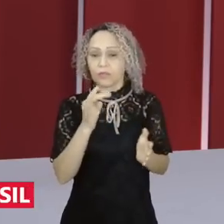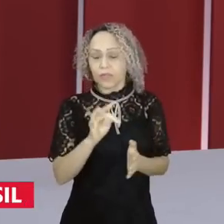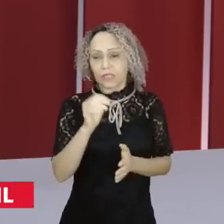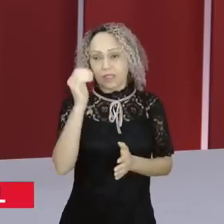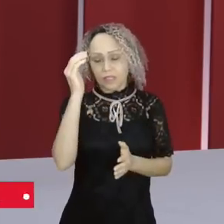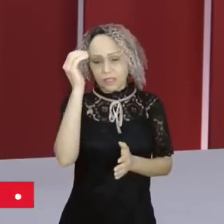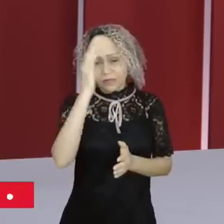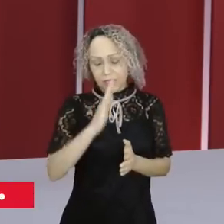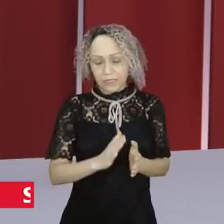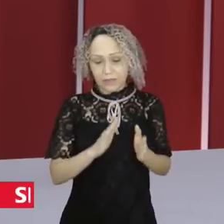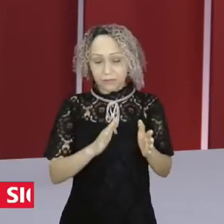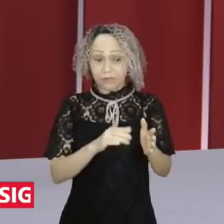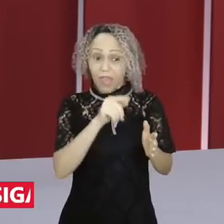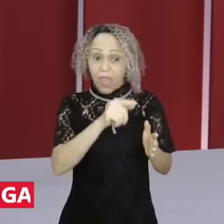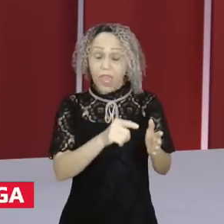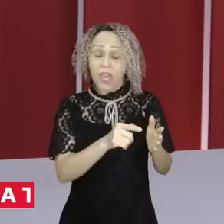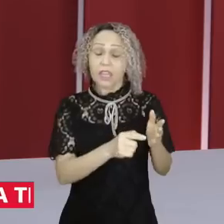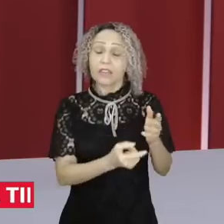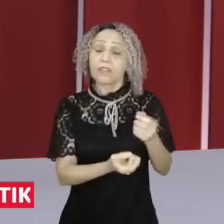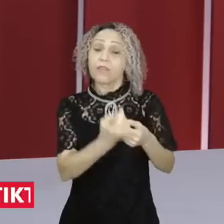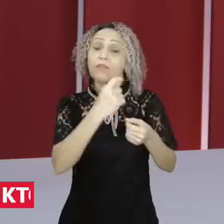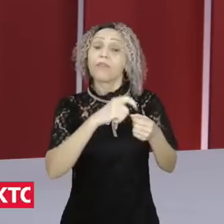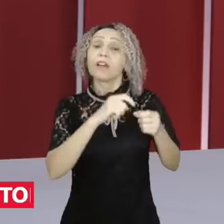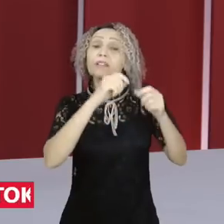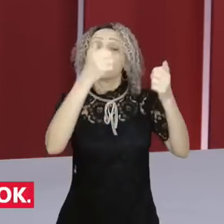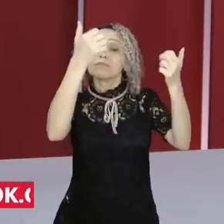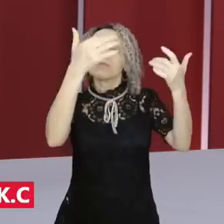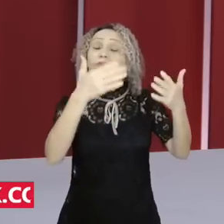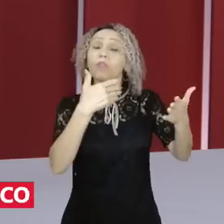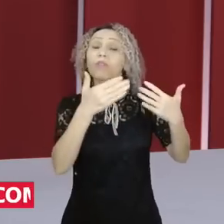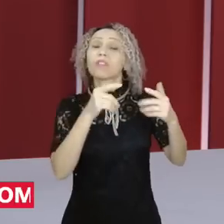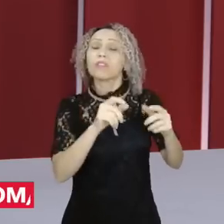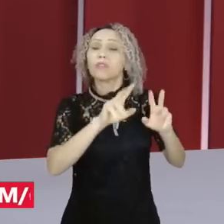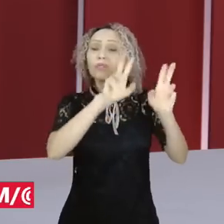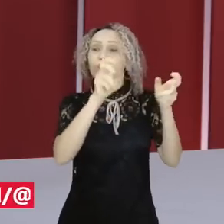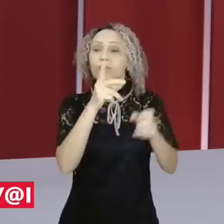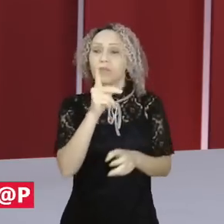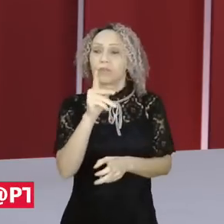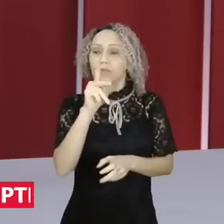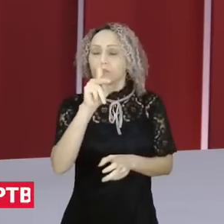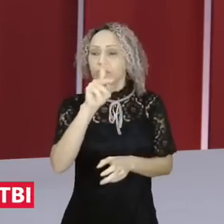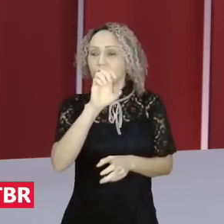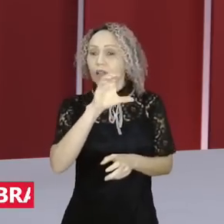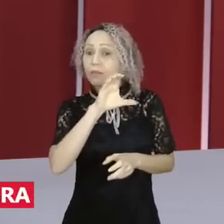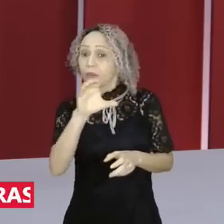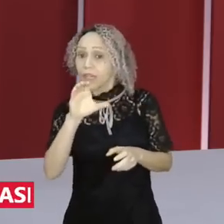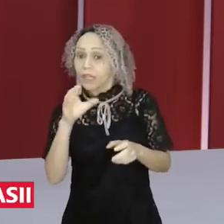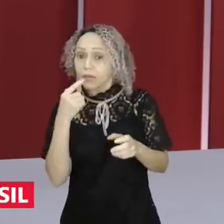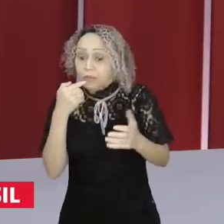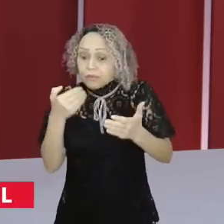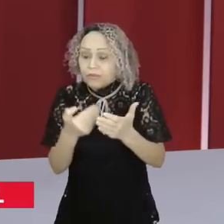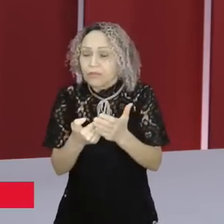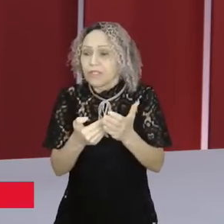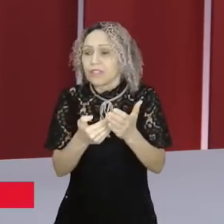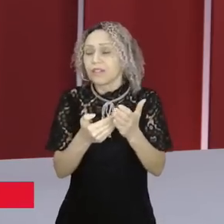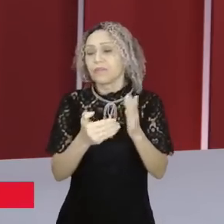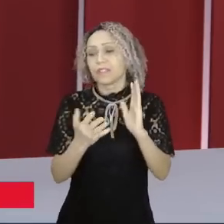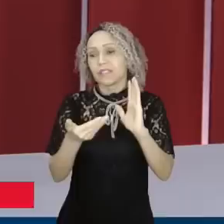o tema da PEC, do Bolsa Família, que está para ser votada aí na Câmara. A gente está nessa expectativa. Bom dia para